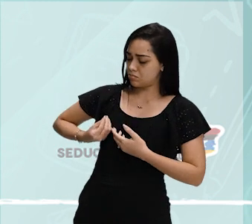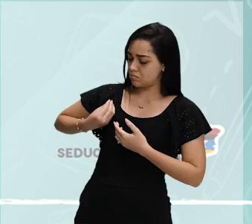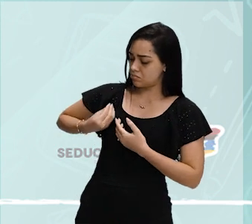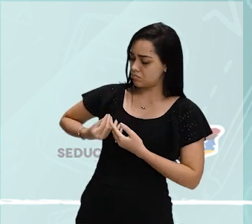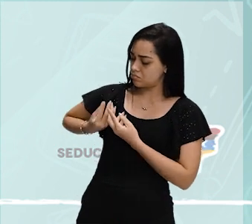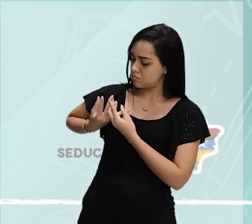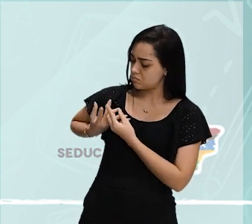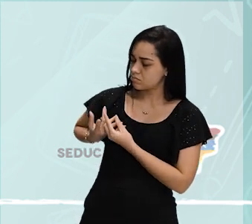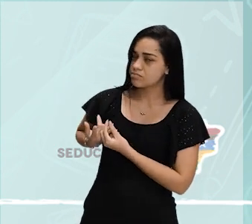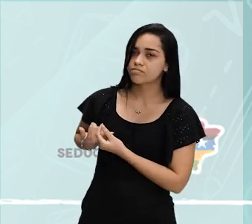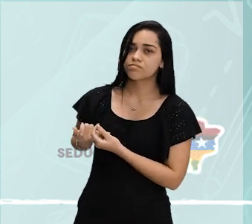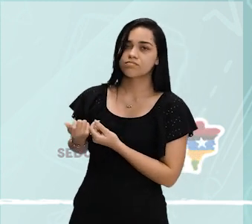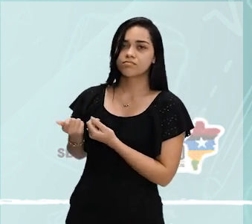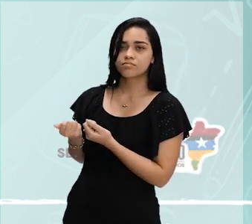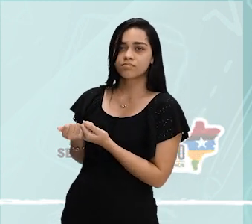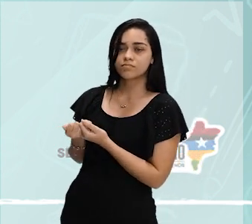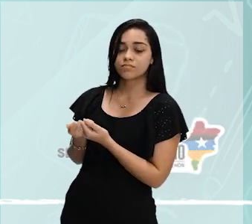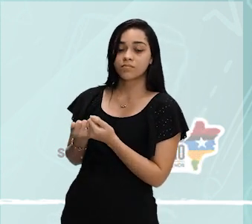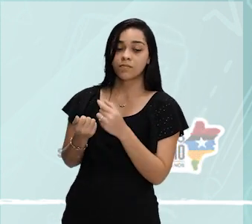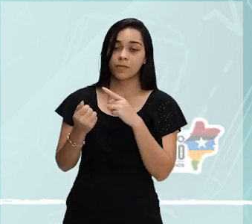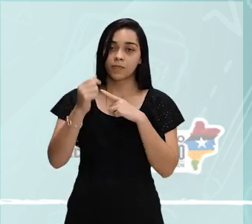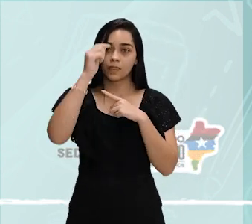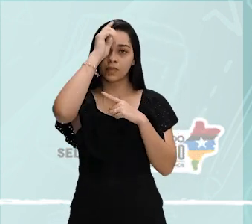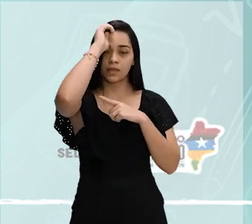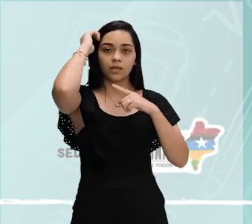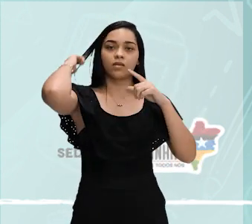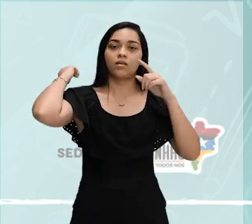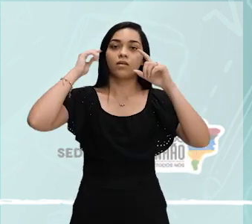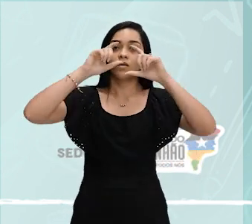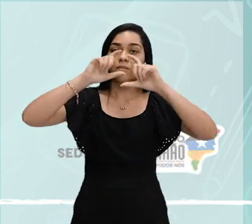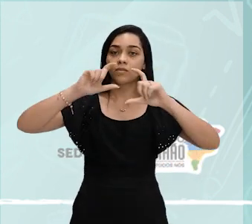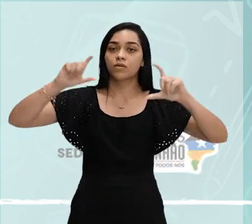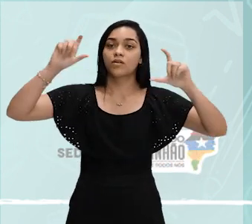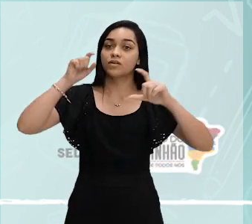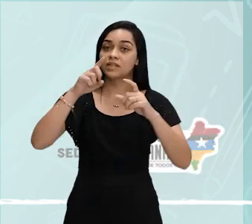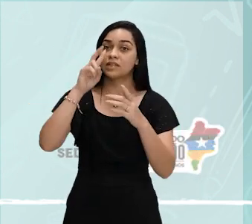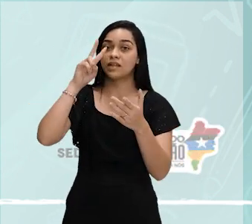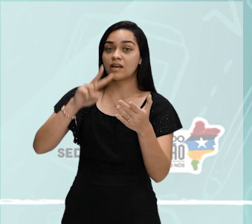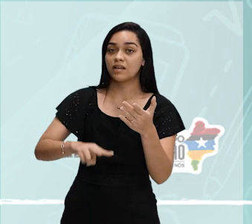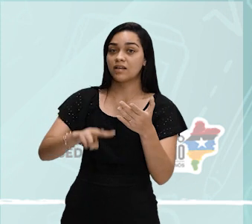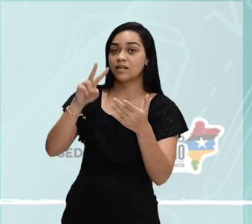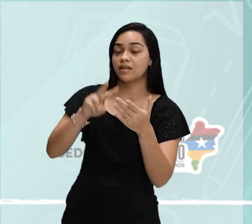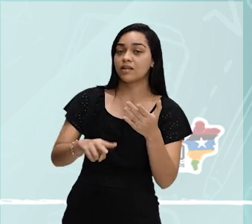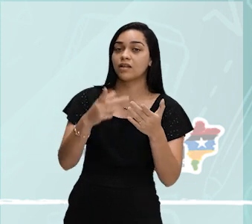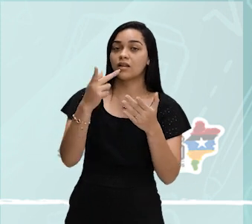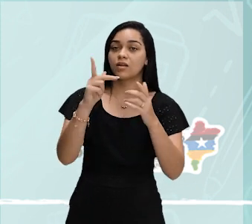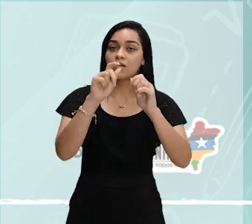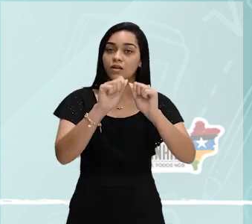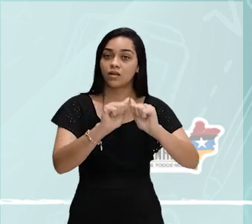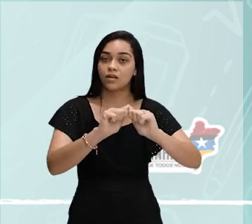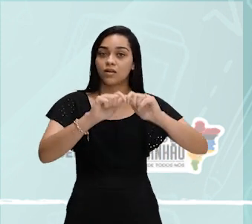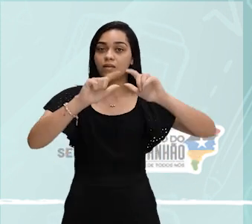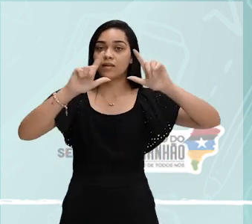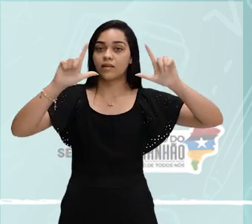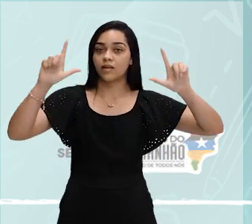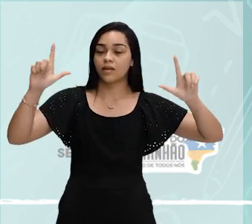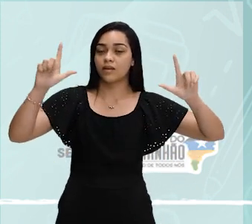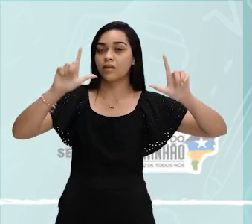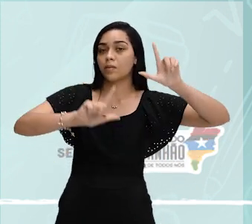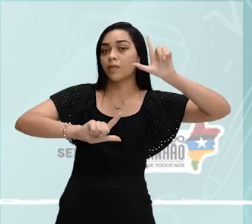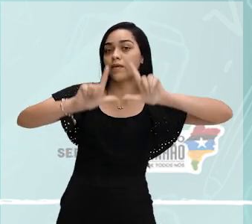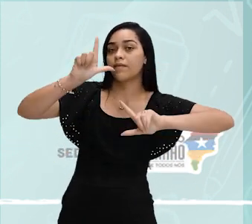desgosto. No fragmento acima, que você está vendo aí na sua TV, no